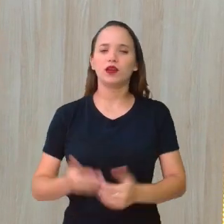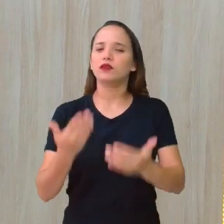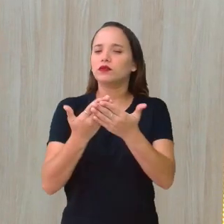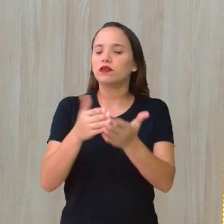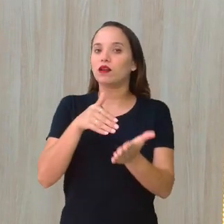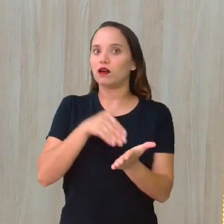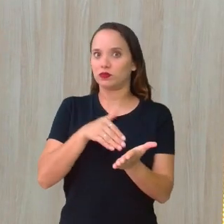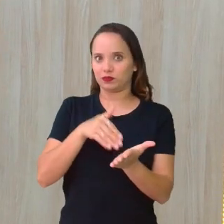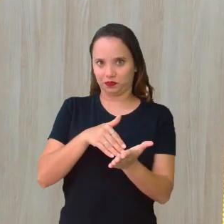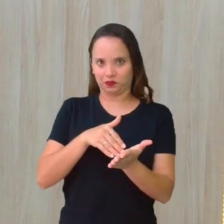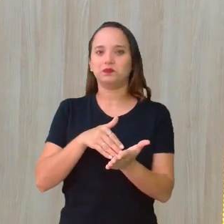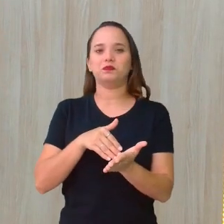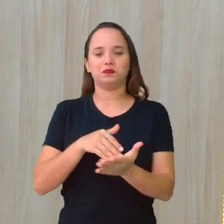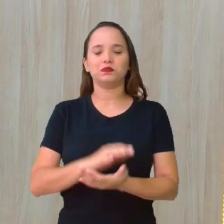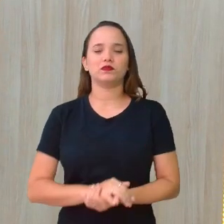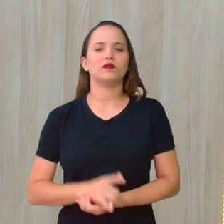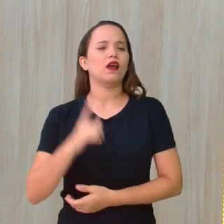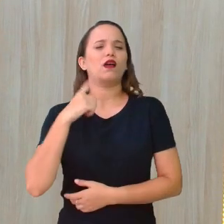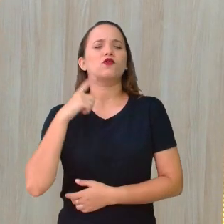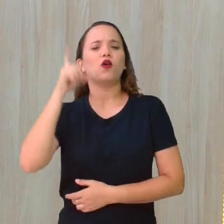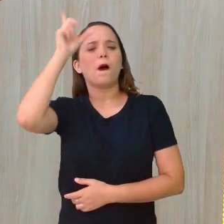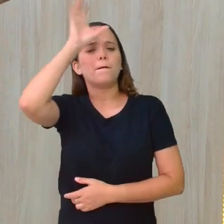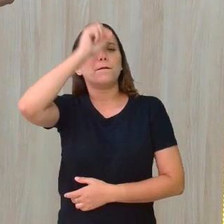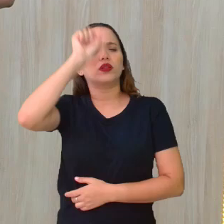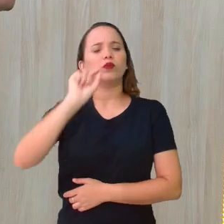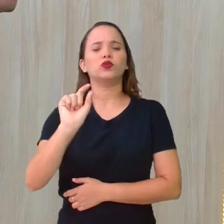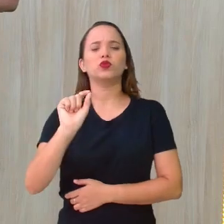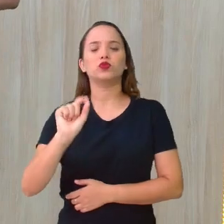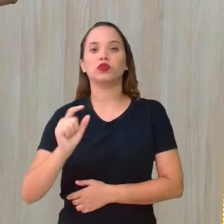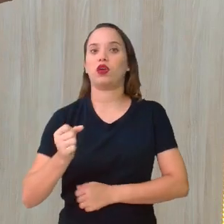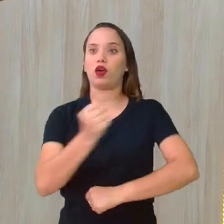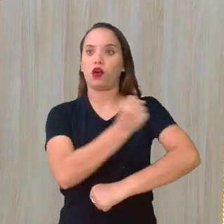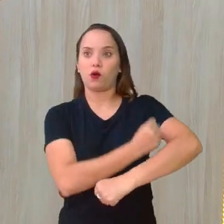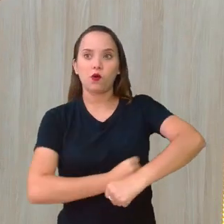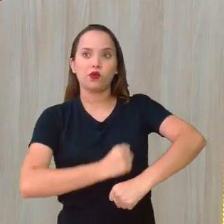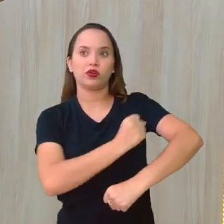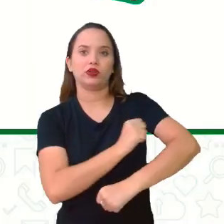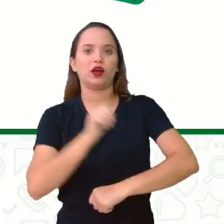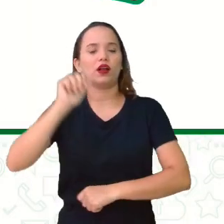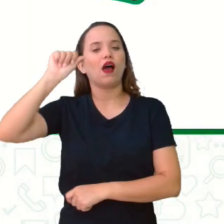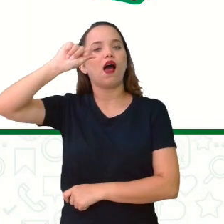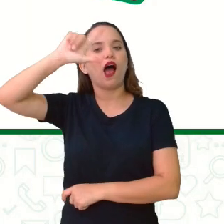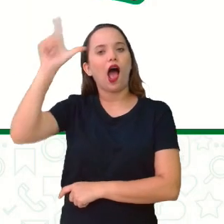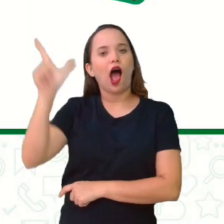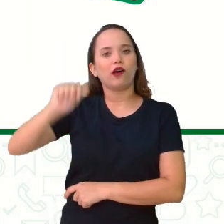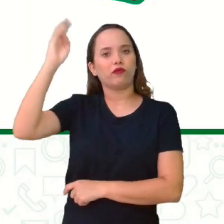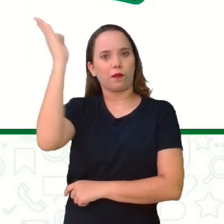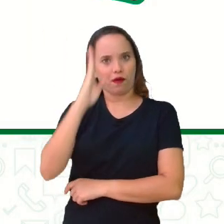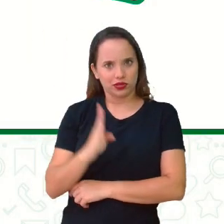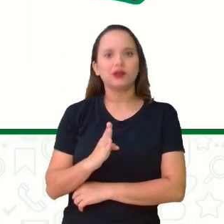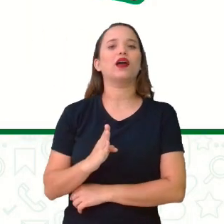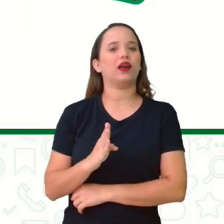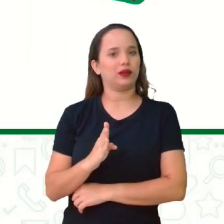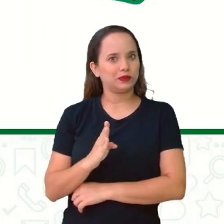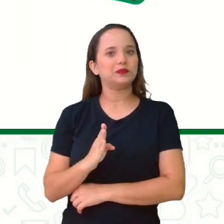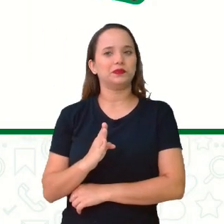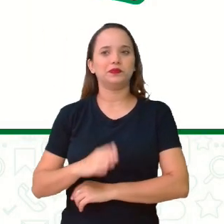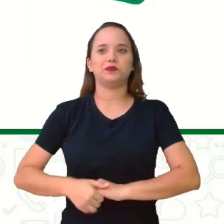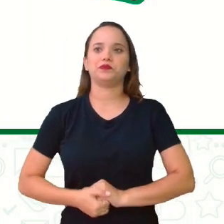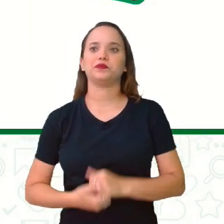última aula, nós vimos o quê? Nós vimos culinária afro-brasileira, né?